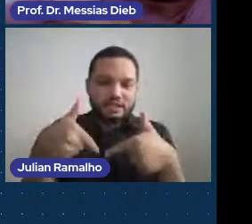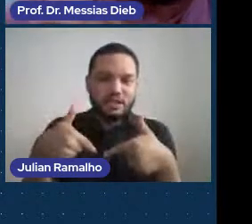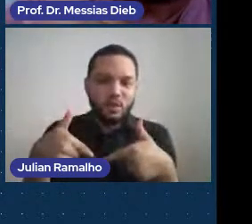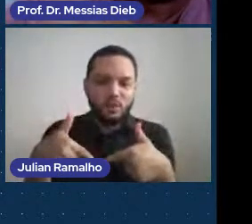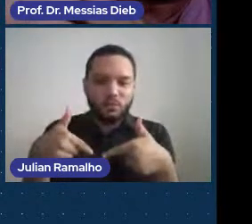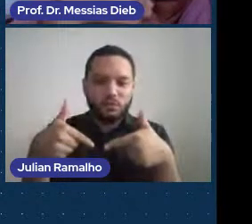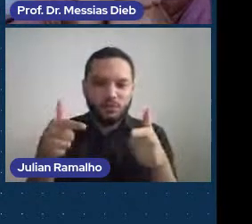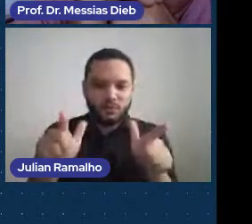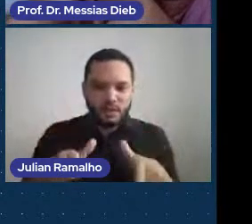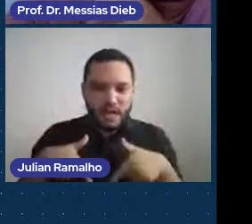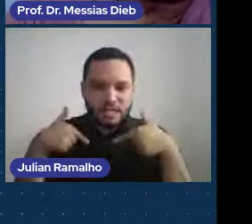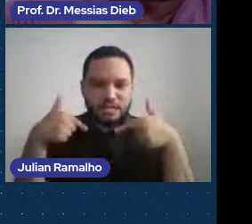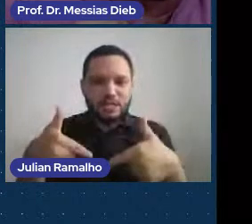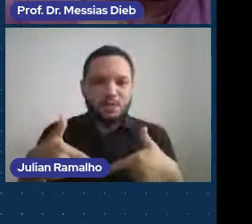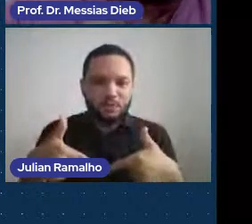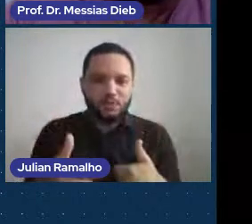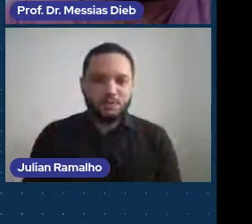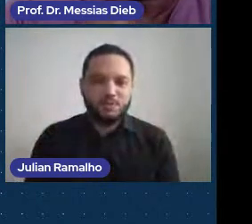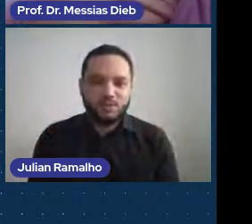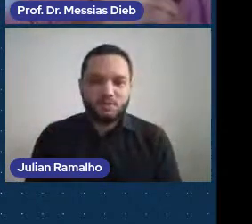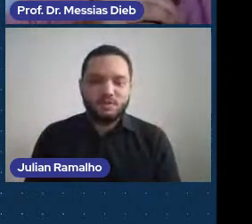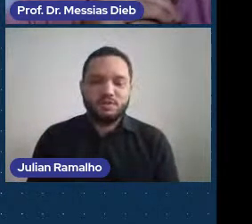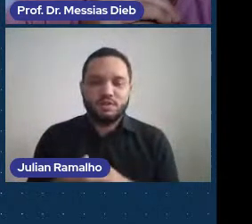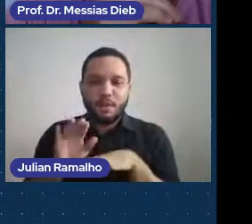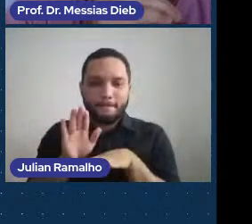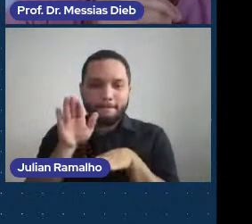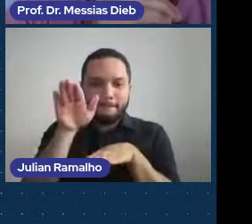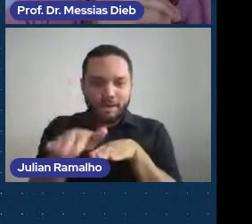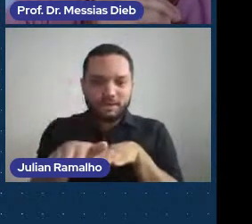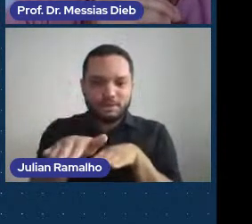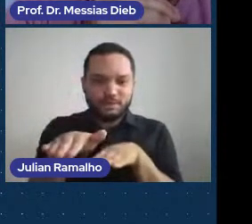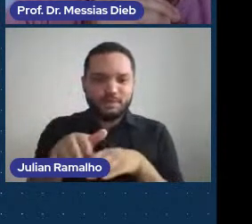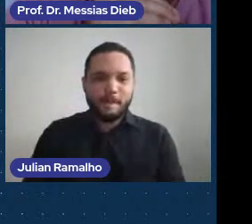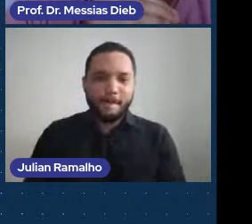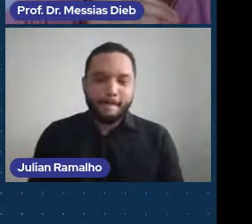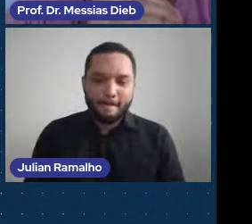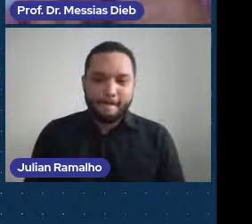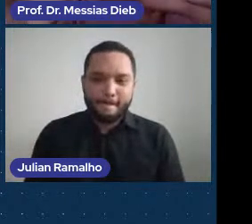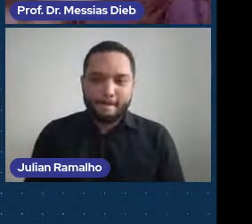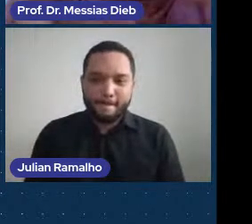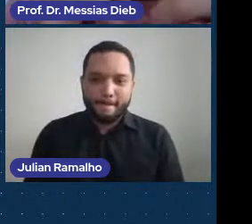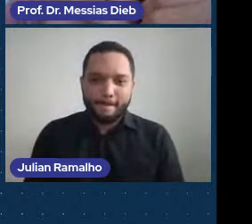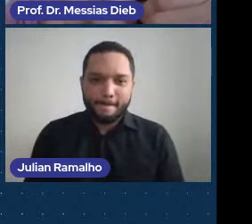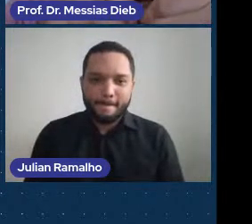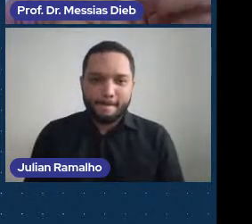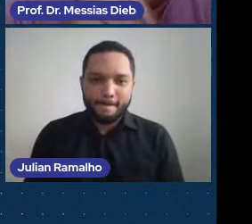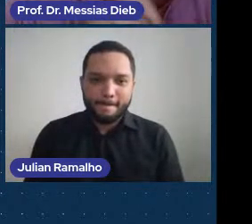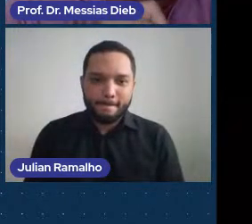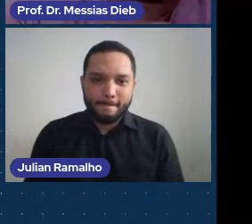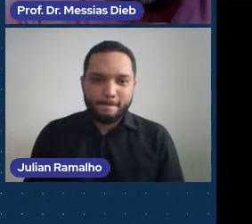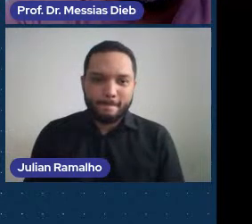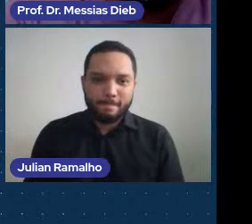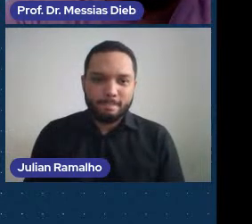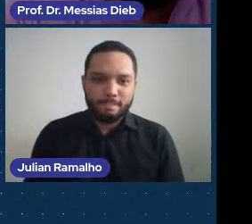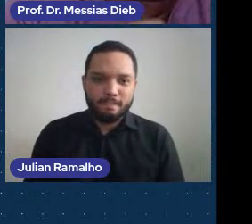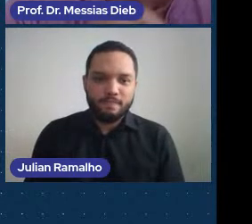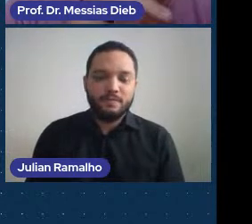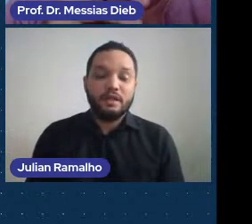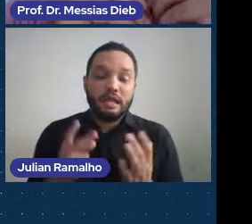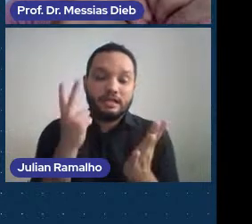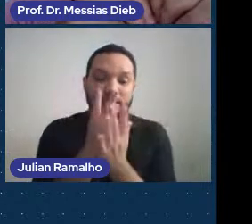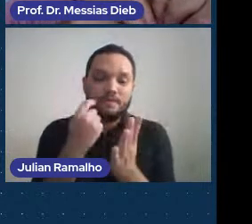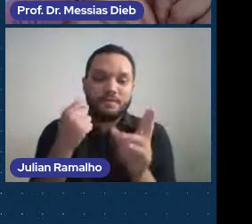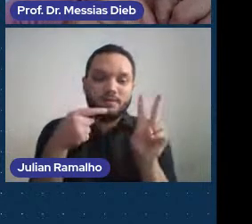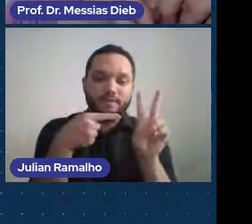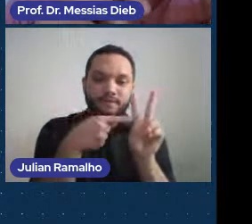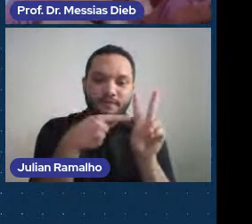ser alcançada, um passo a ser dado. Então, essa ação, ela é sempre representada por um verbo, né? Então,